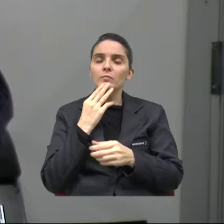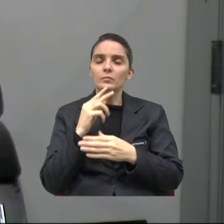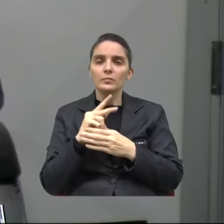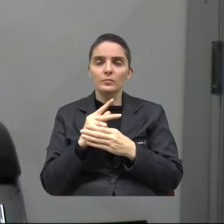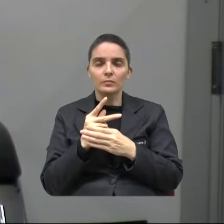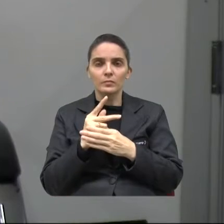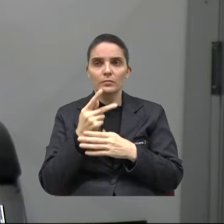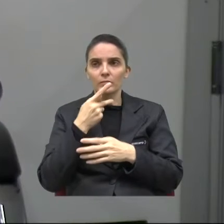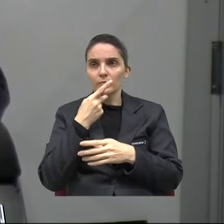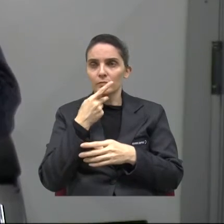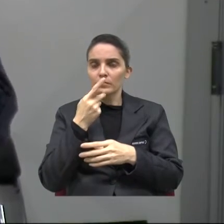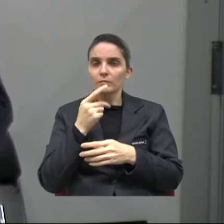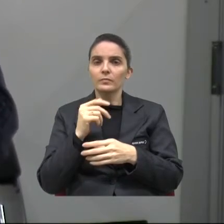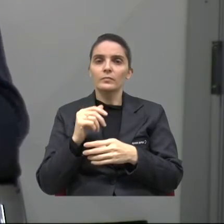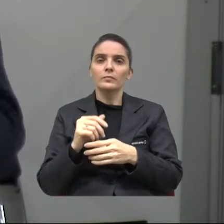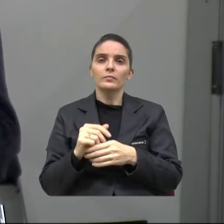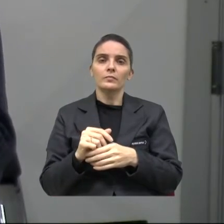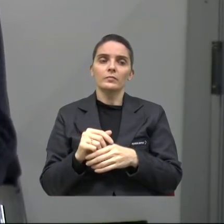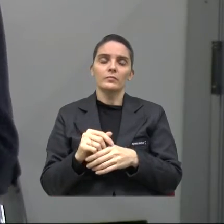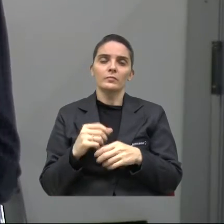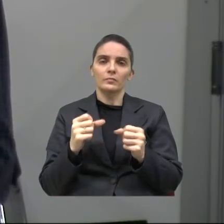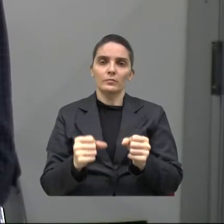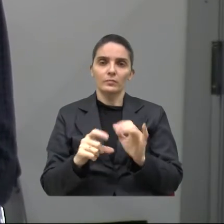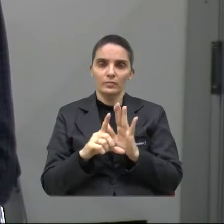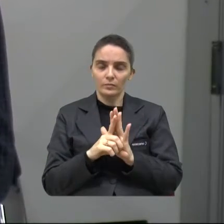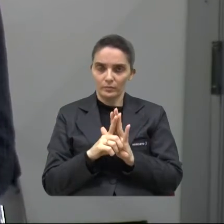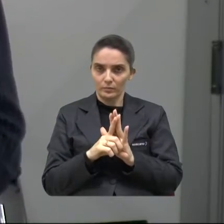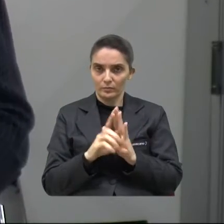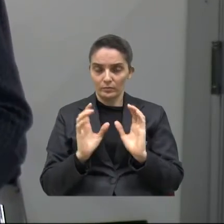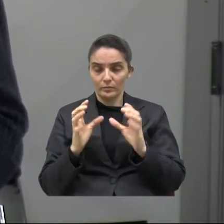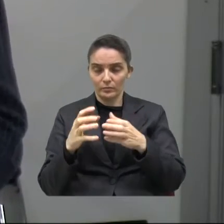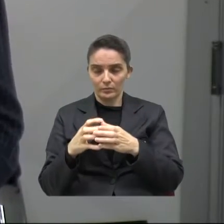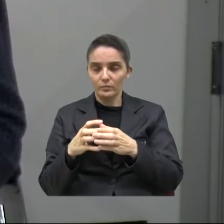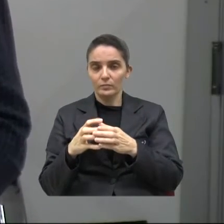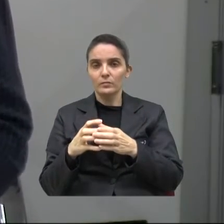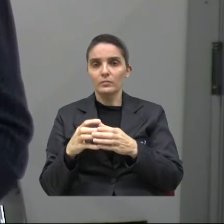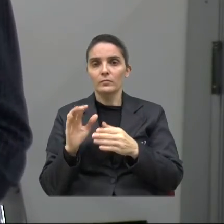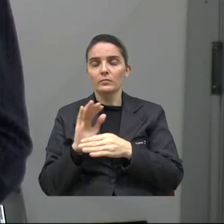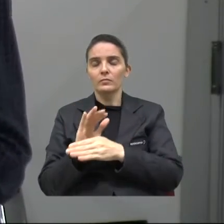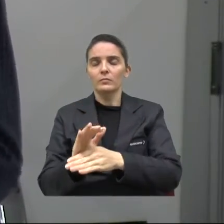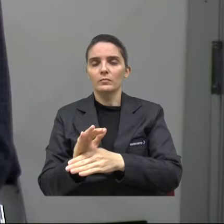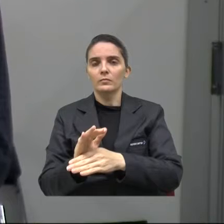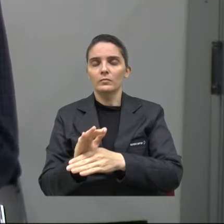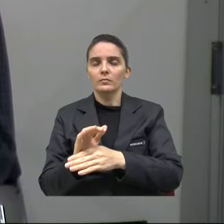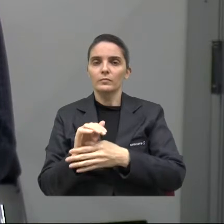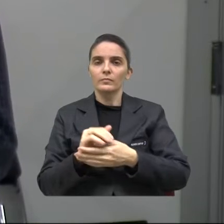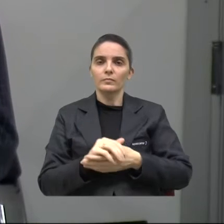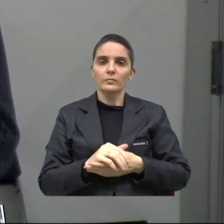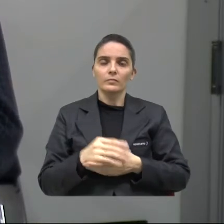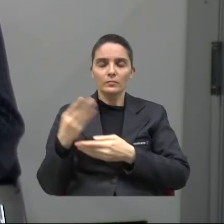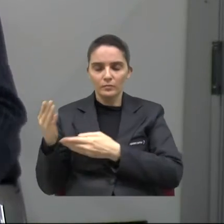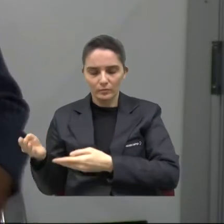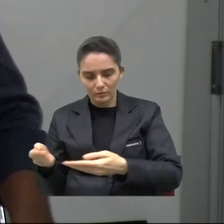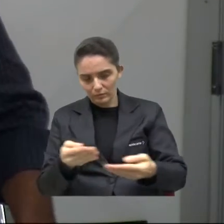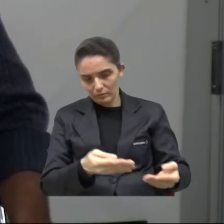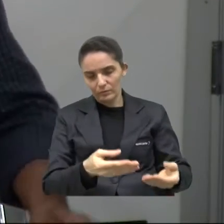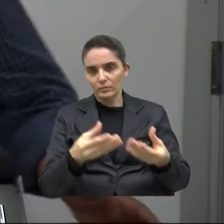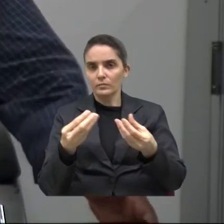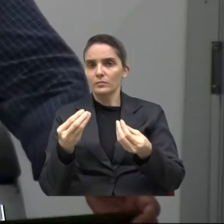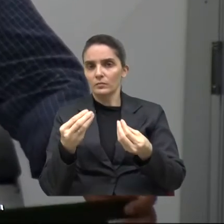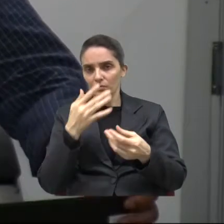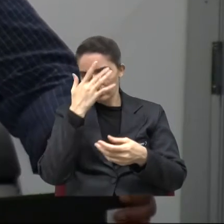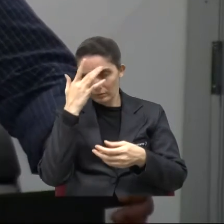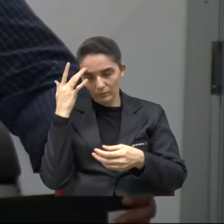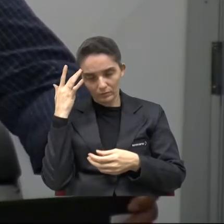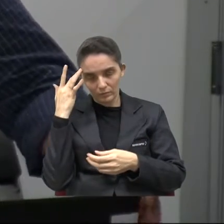de Poder Legislativo. Então, é uma comissão que vai realmente tratar de frente. A gente tem visitado muito essas